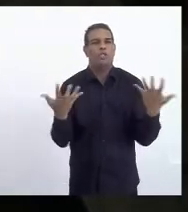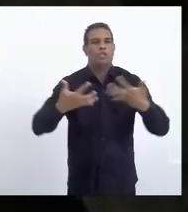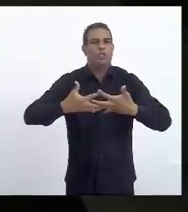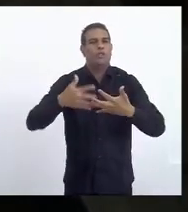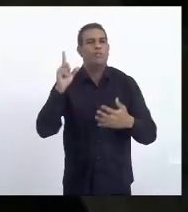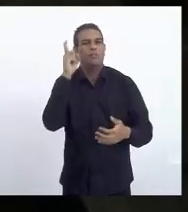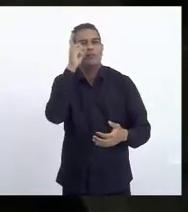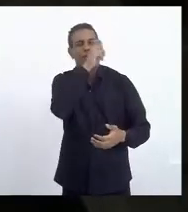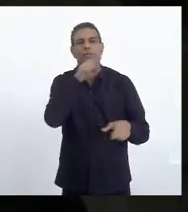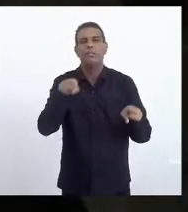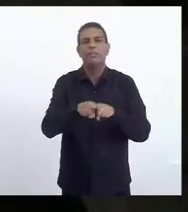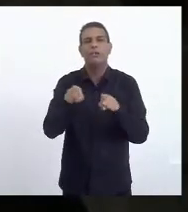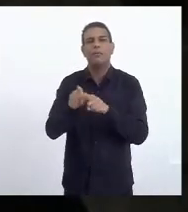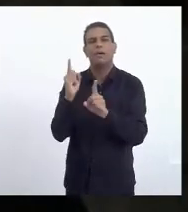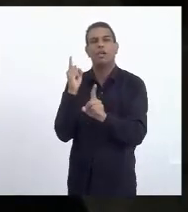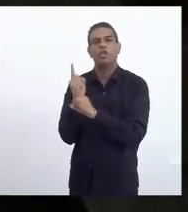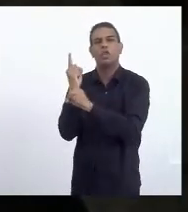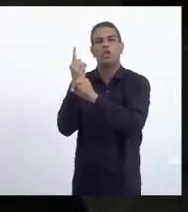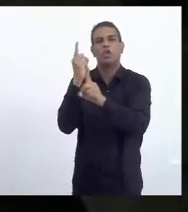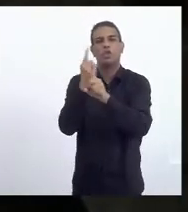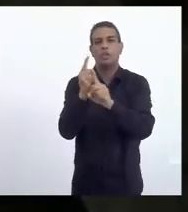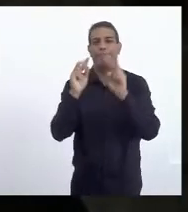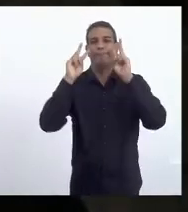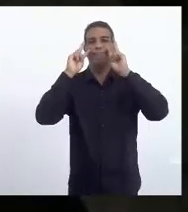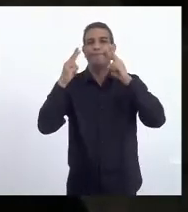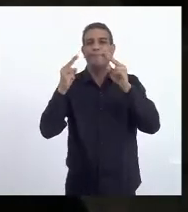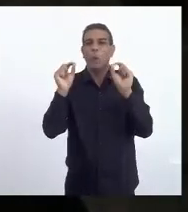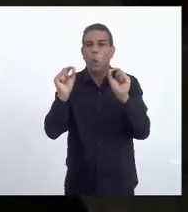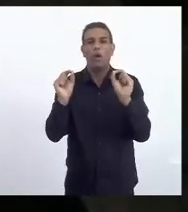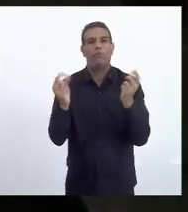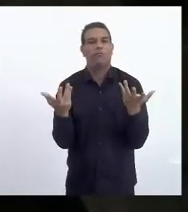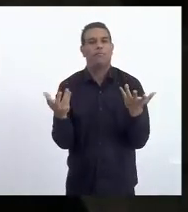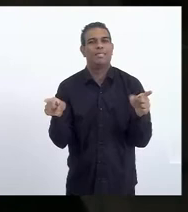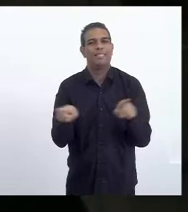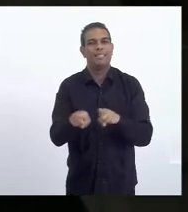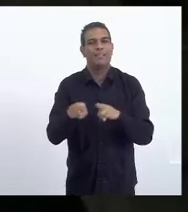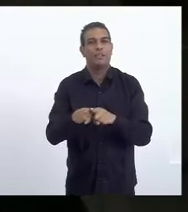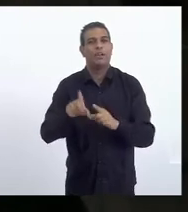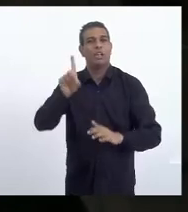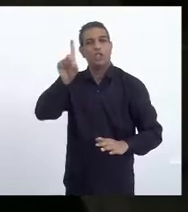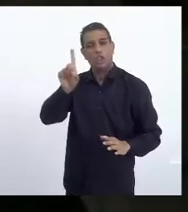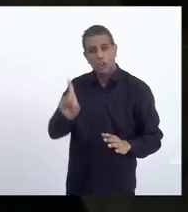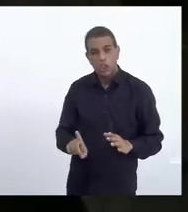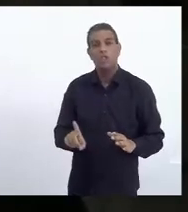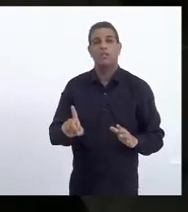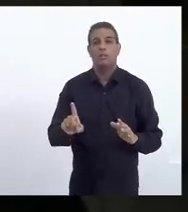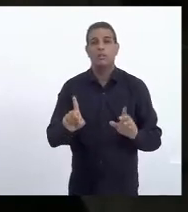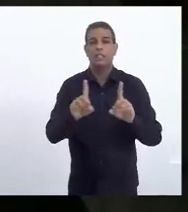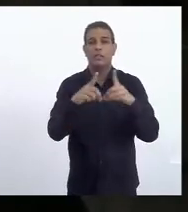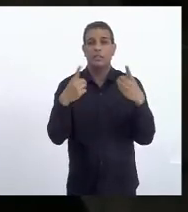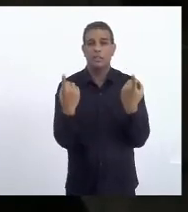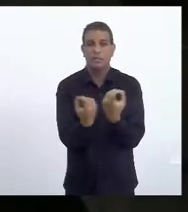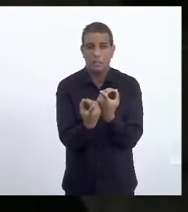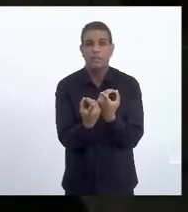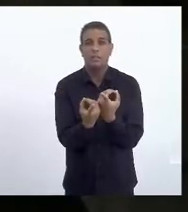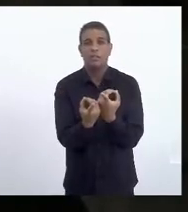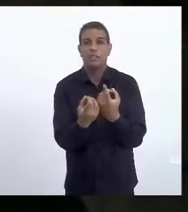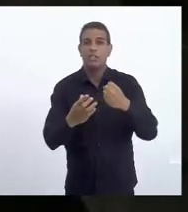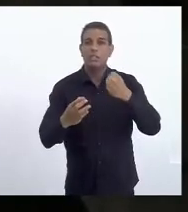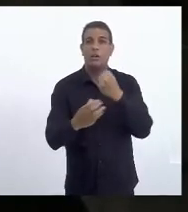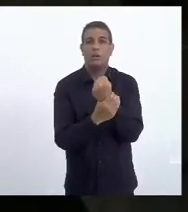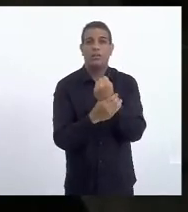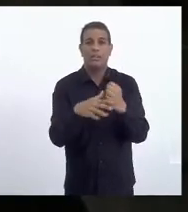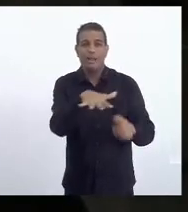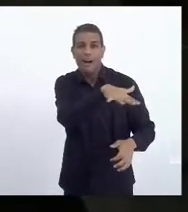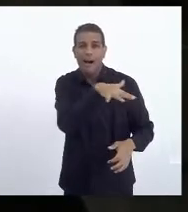e depois se descobriu que ele era ninguém mais ninguém menos que o diretor do Departamento de conservação daquela região